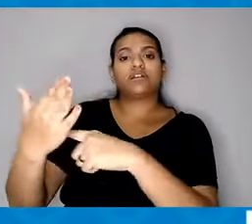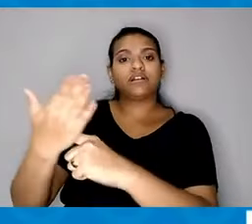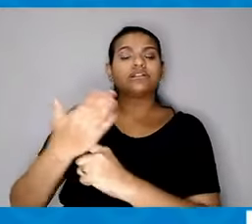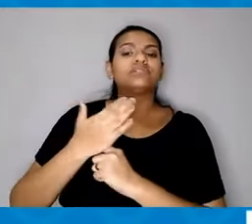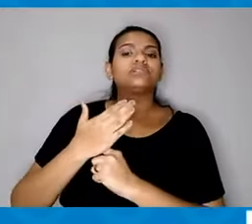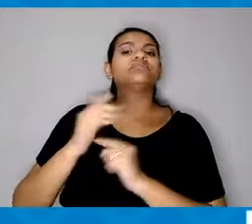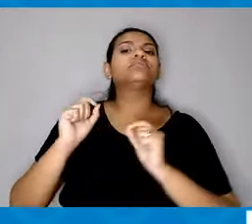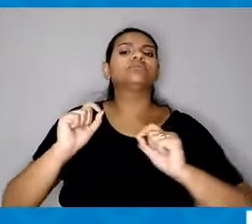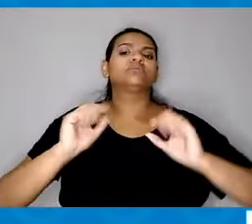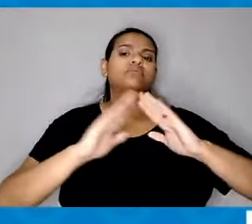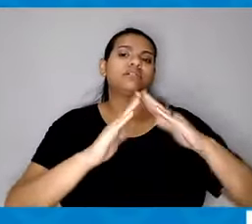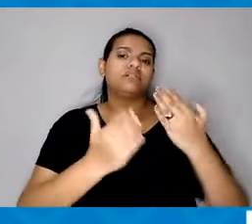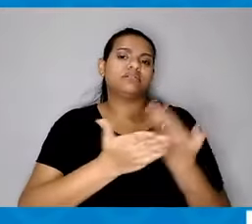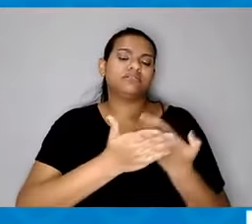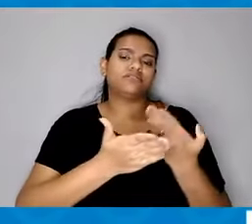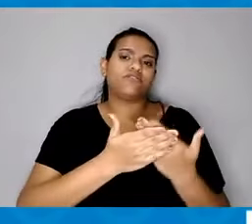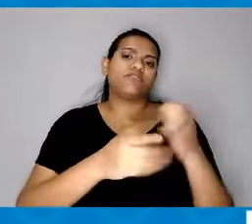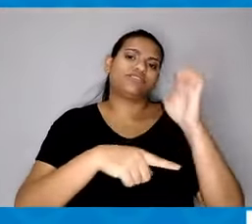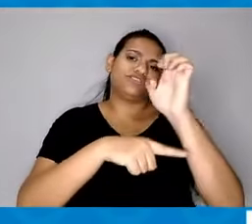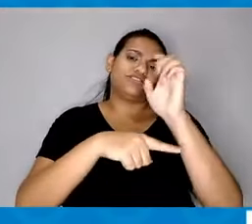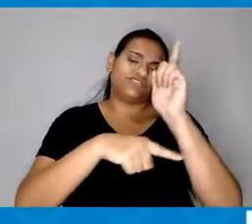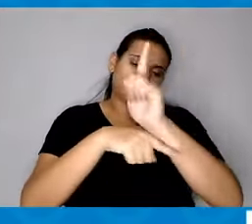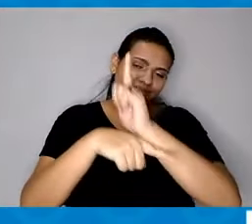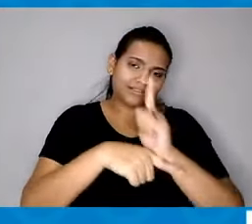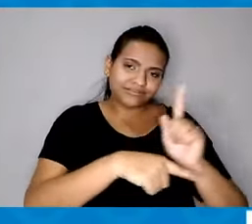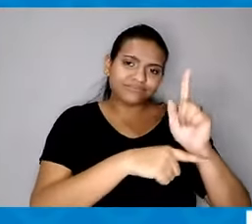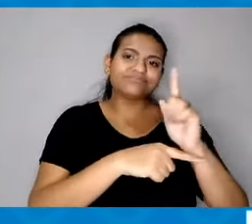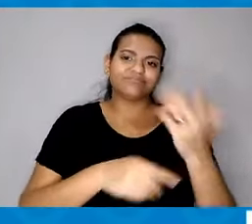a reorganizar a cantina do ponto de vista